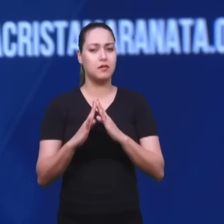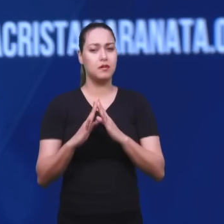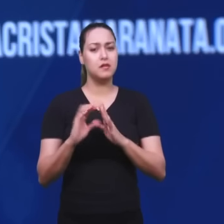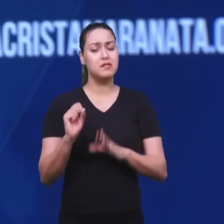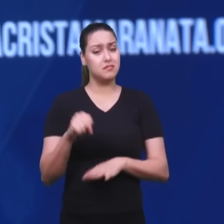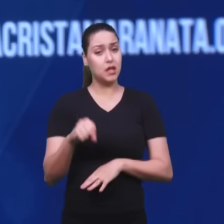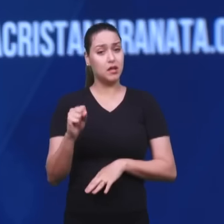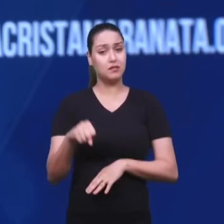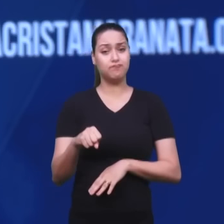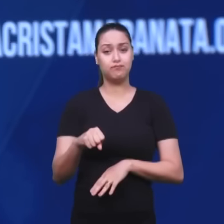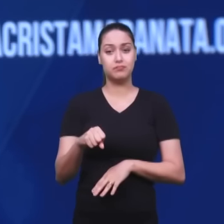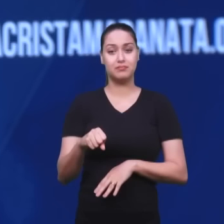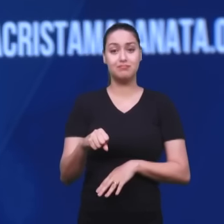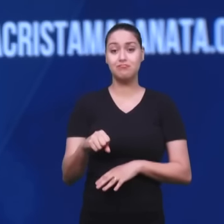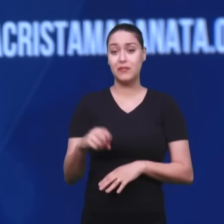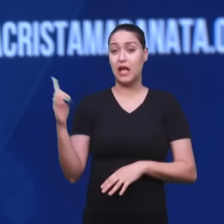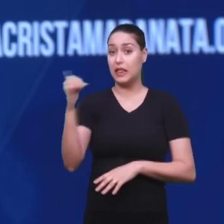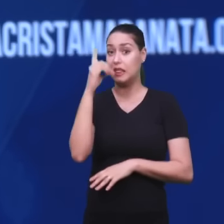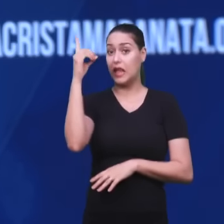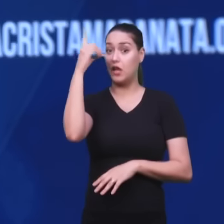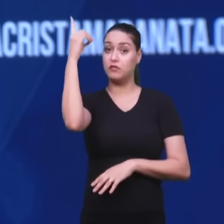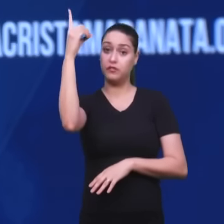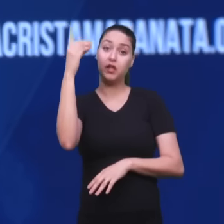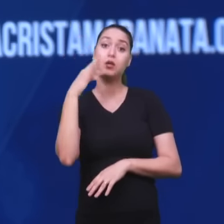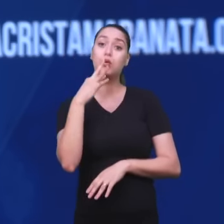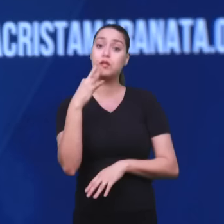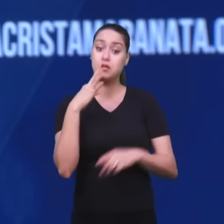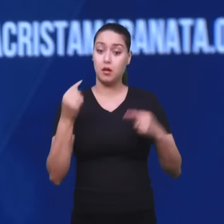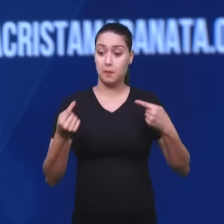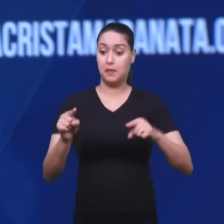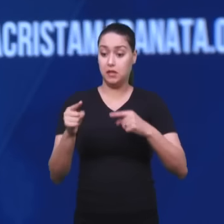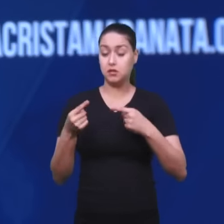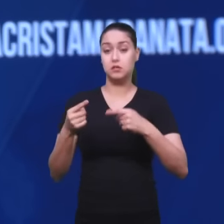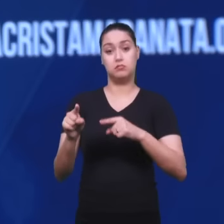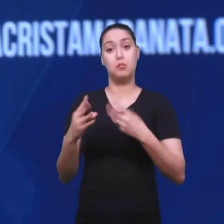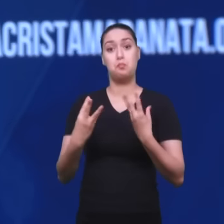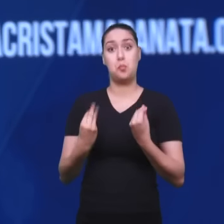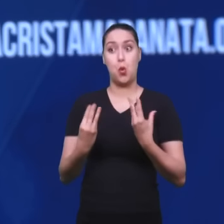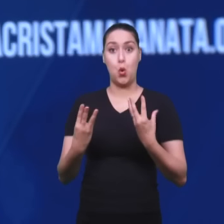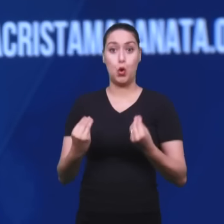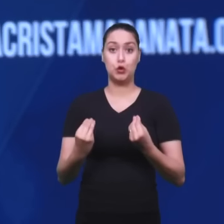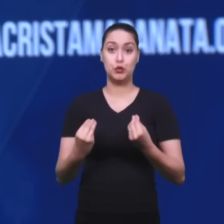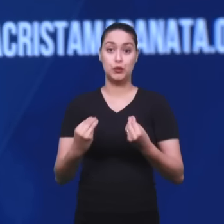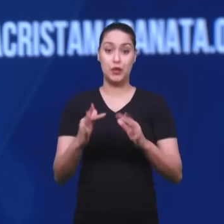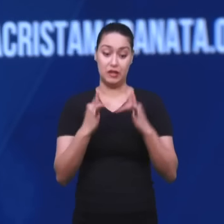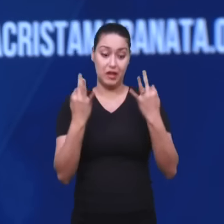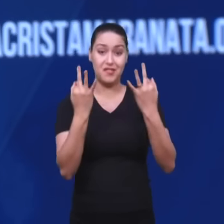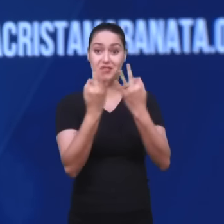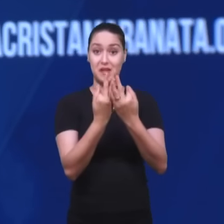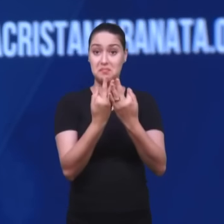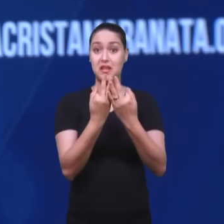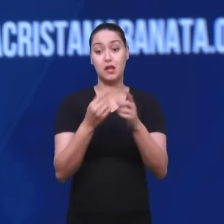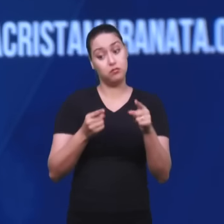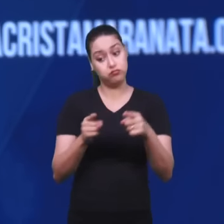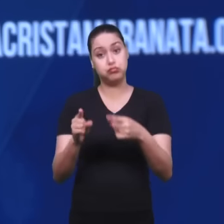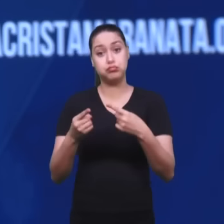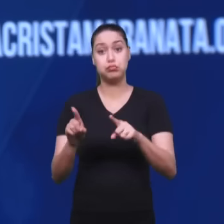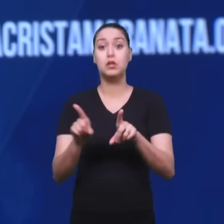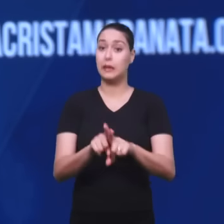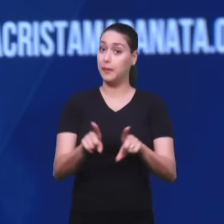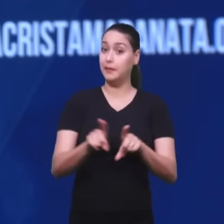perseguições Para com os de fora E para com os de dentro Talvez seja A situação De alguns Que estão conosco Estão sendo